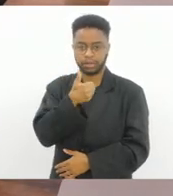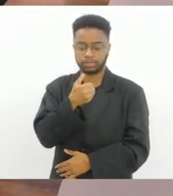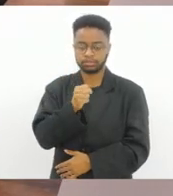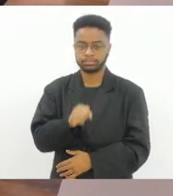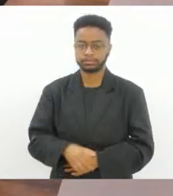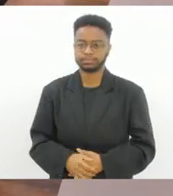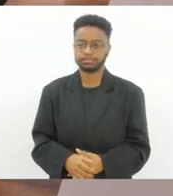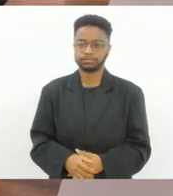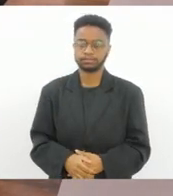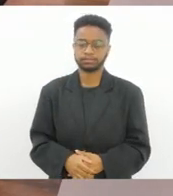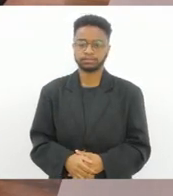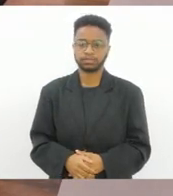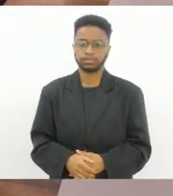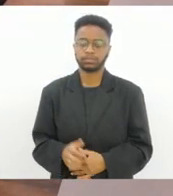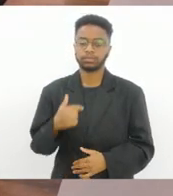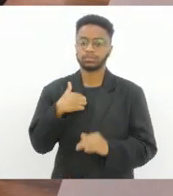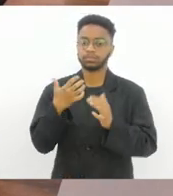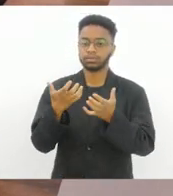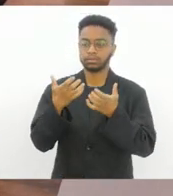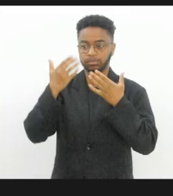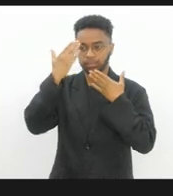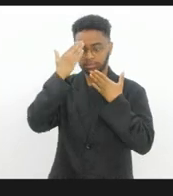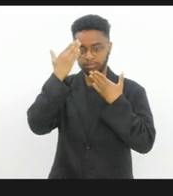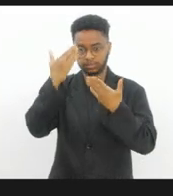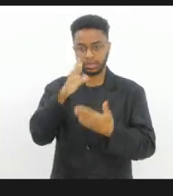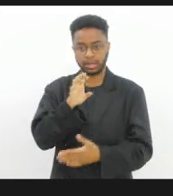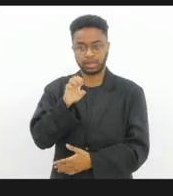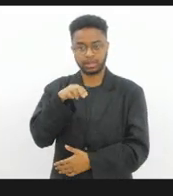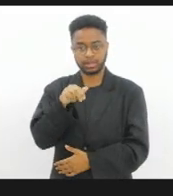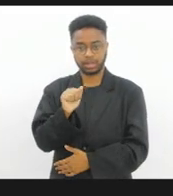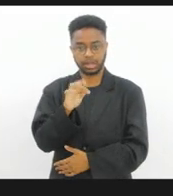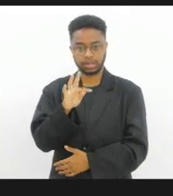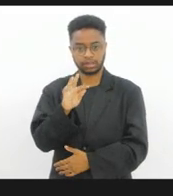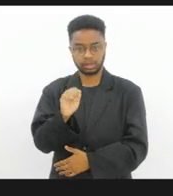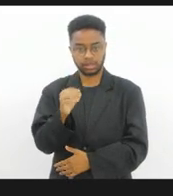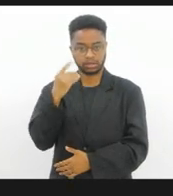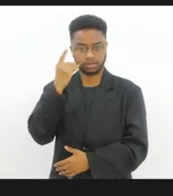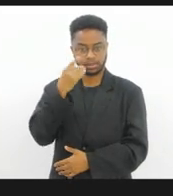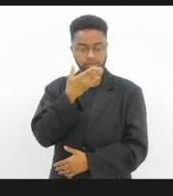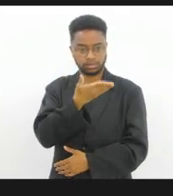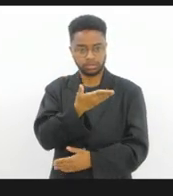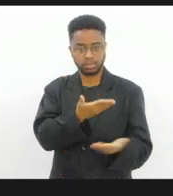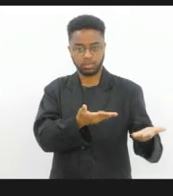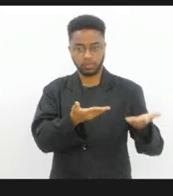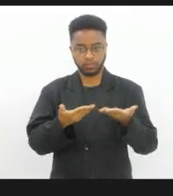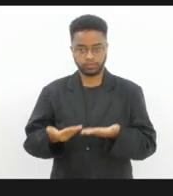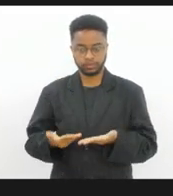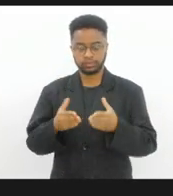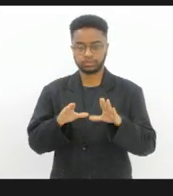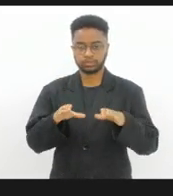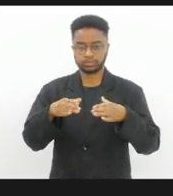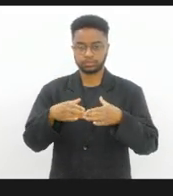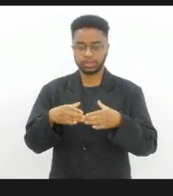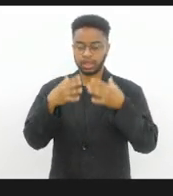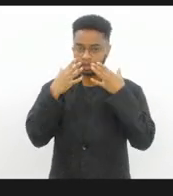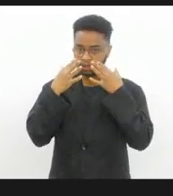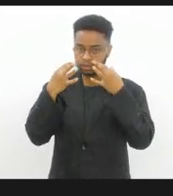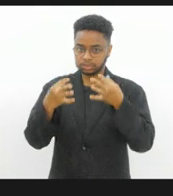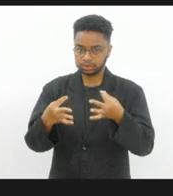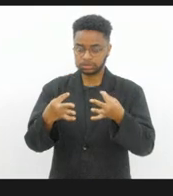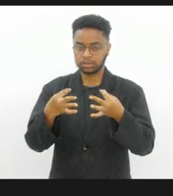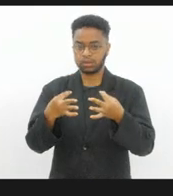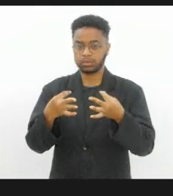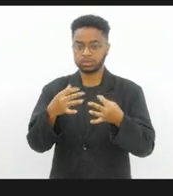Bom, primeiro eu queria agradecer a Renata Souza pelo convite à Coordenação de Atenção à Saúde da Mulher do Ministério